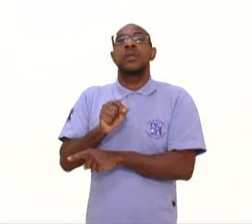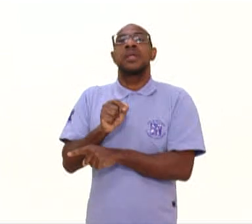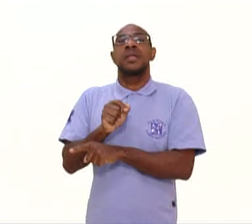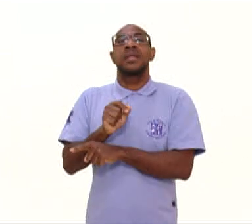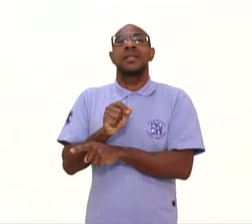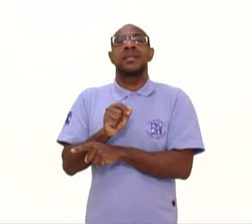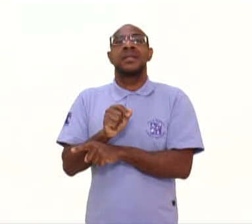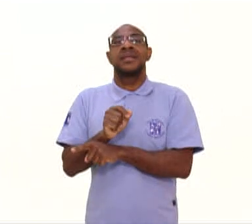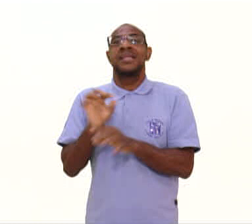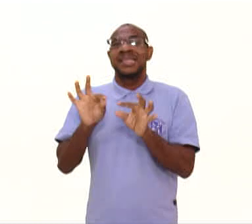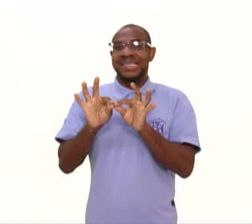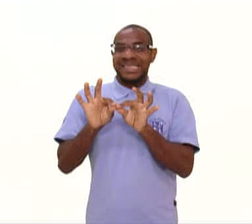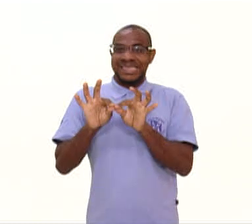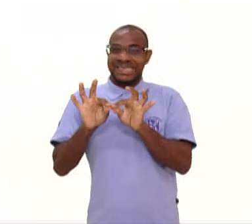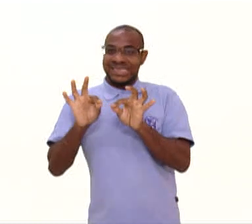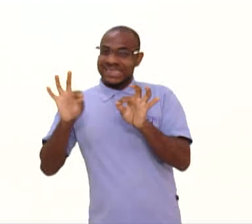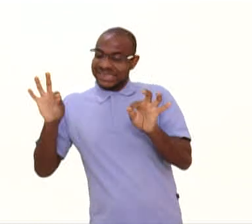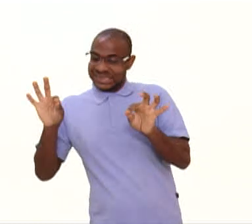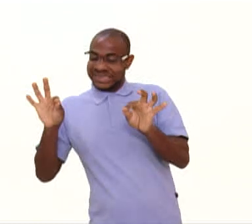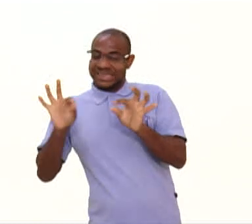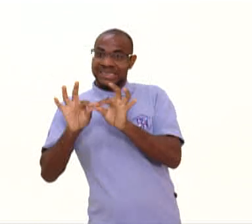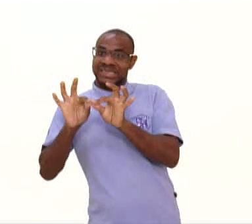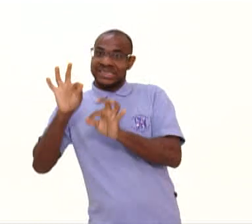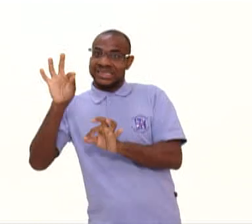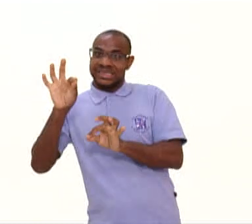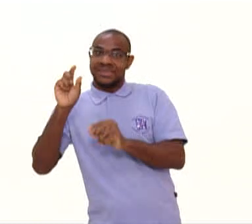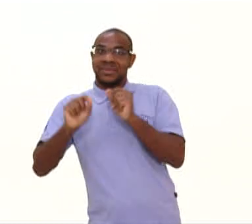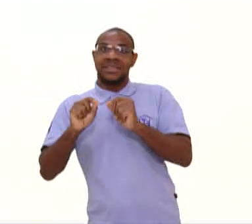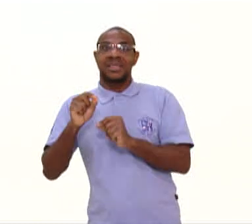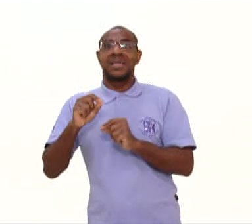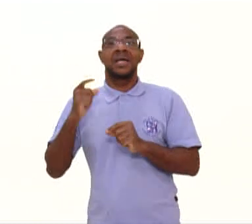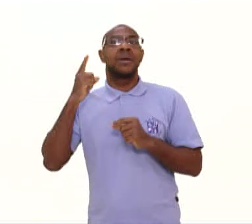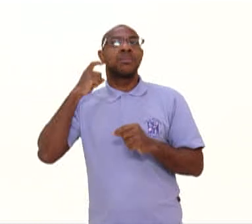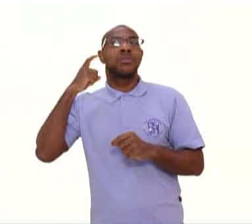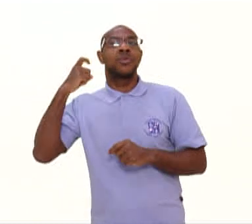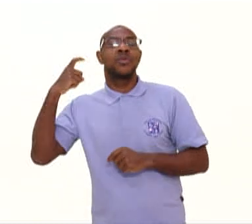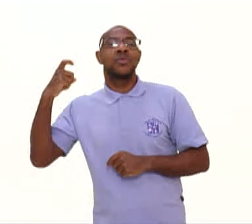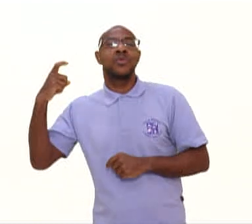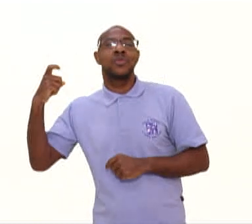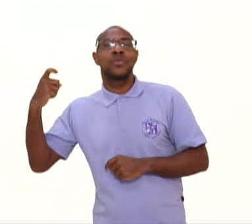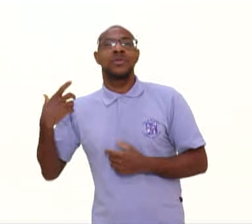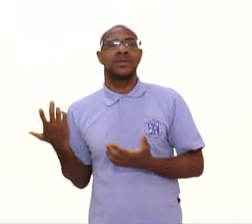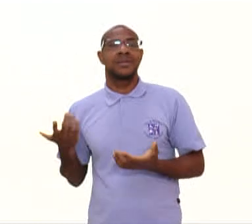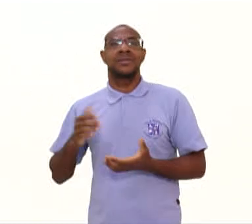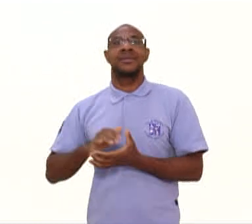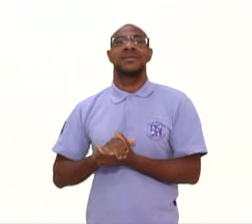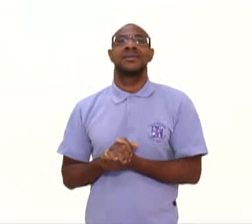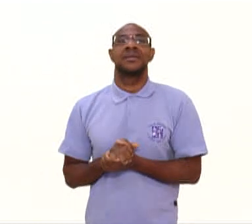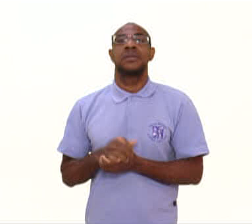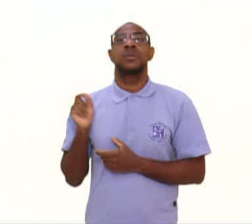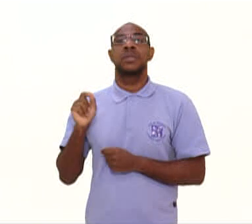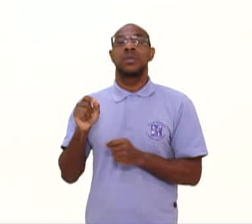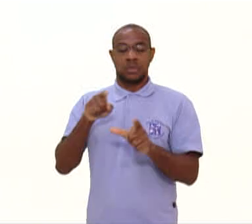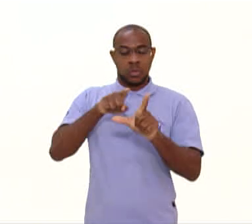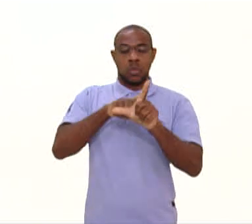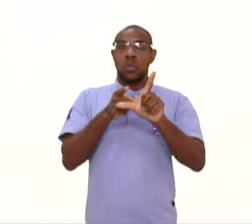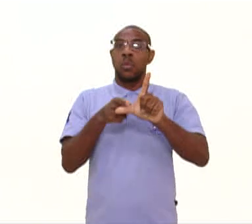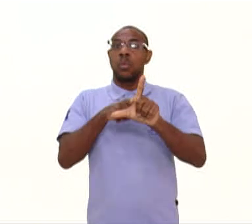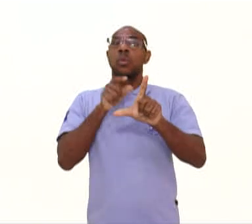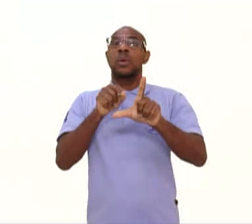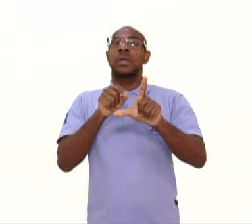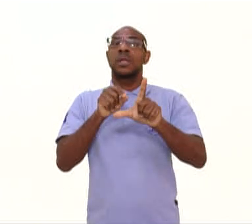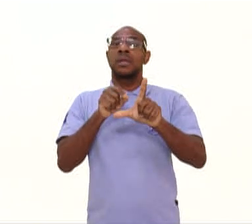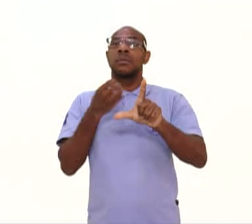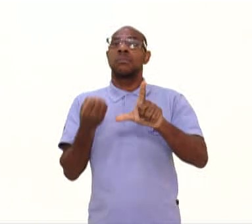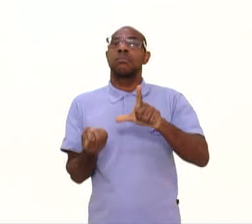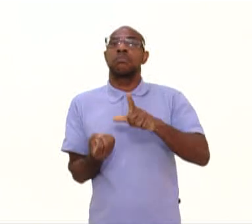da distância para a intensidade acústica e luminosa. Heron indicou que o ângulo de incidência ao